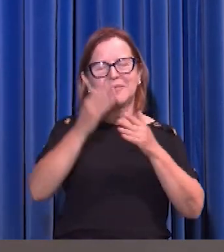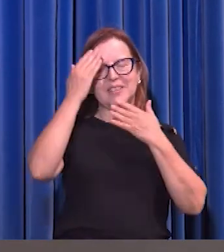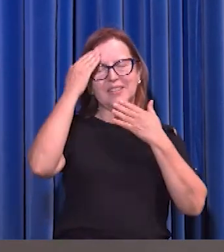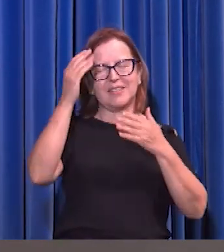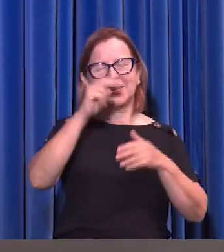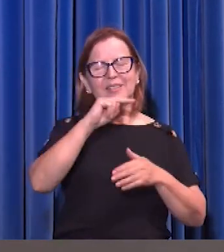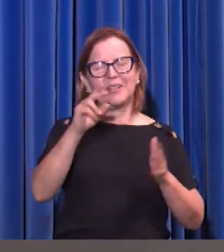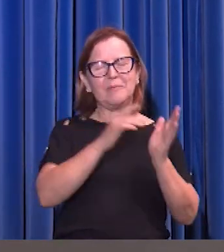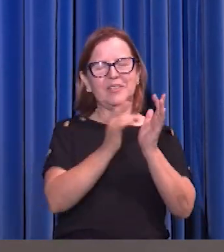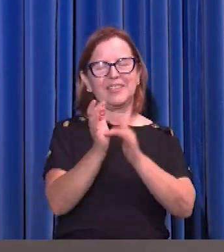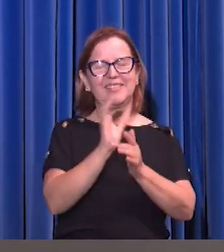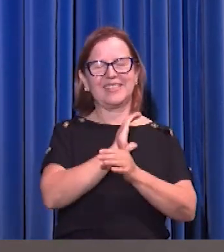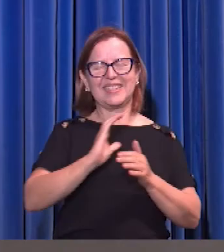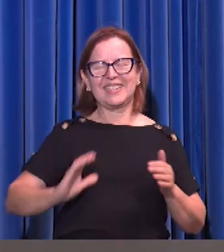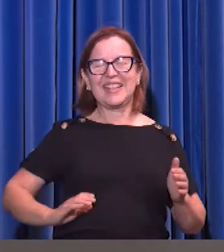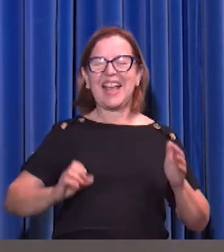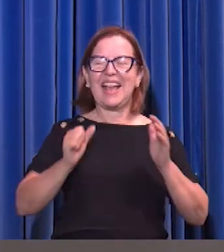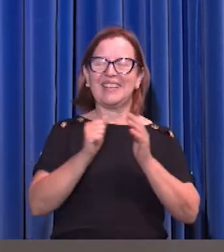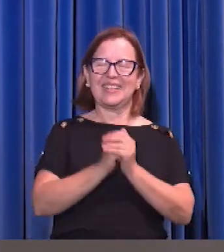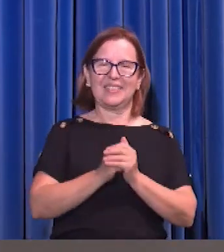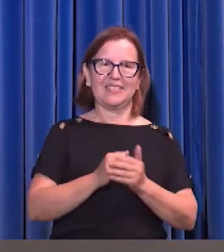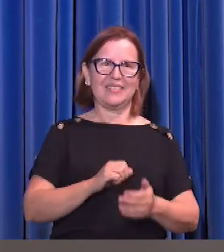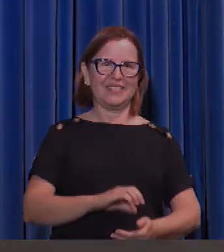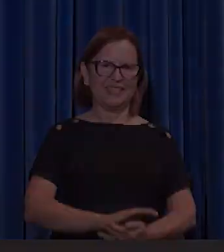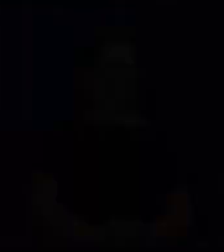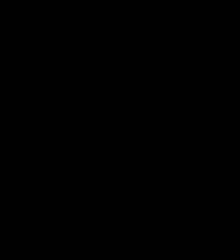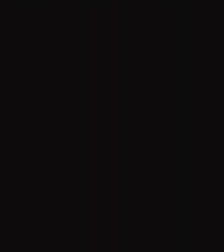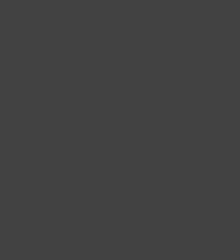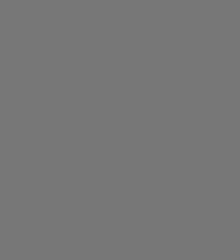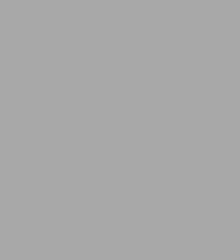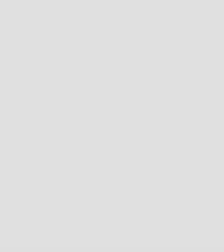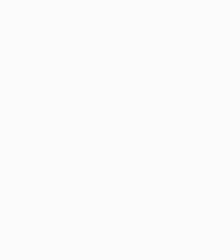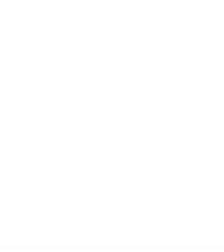nome de Jesus Cristo. Amém.